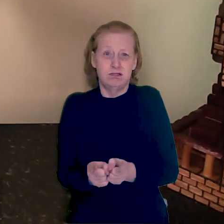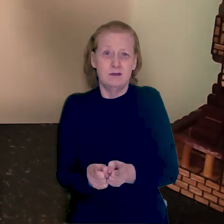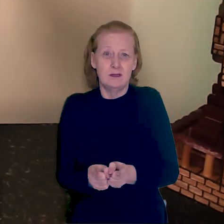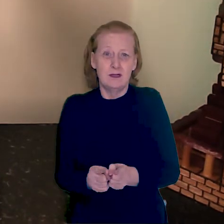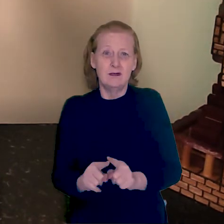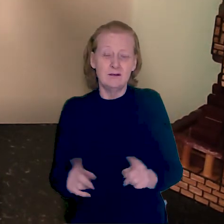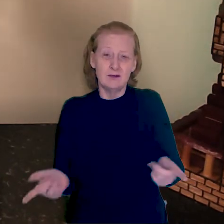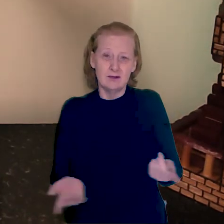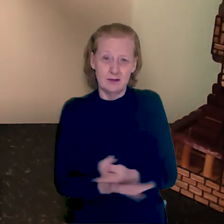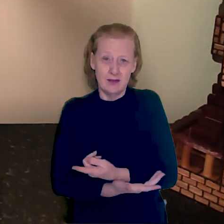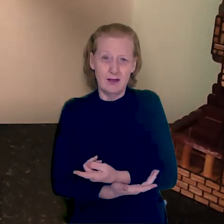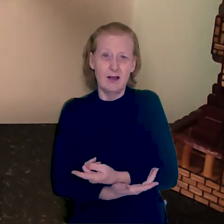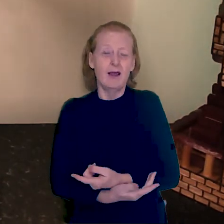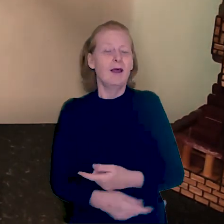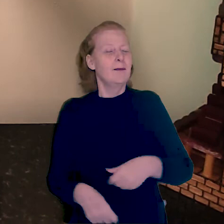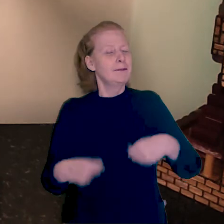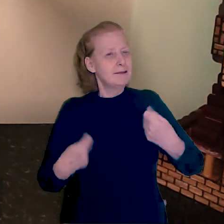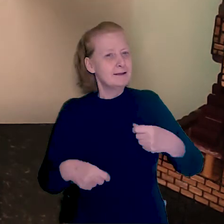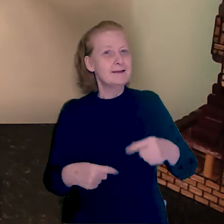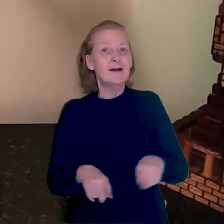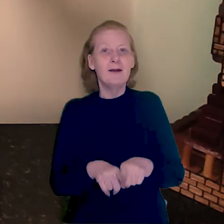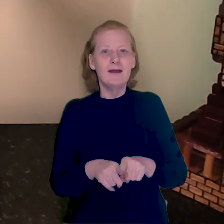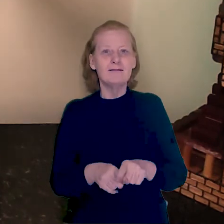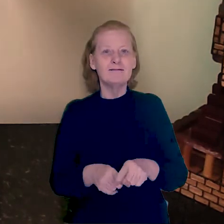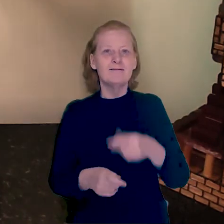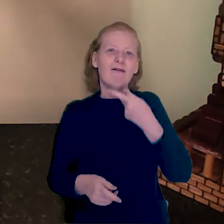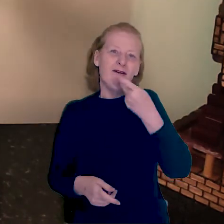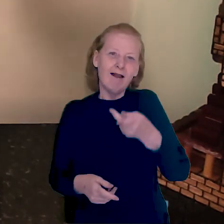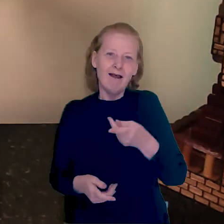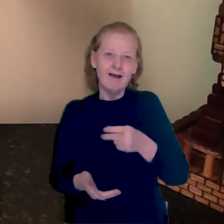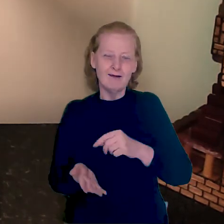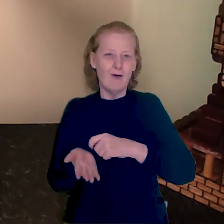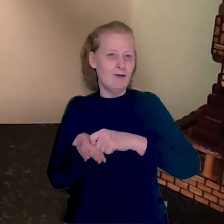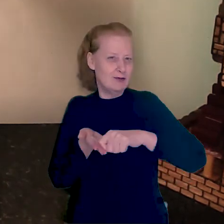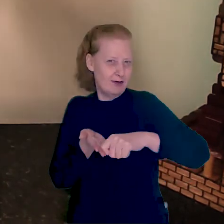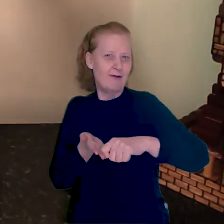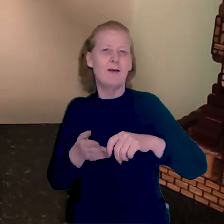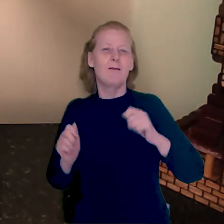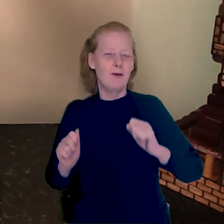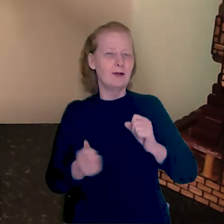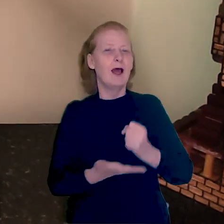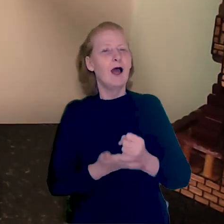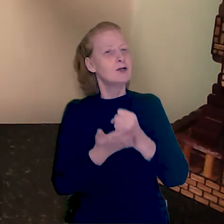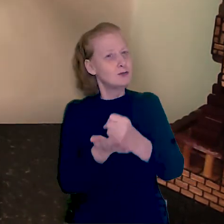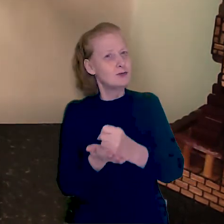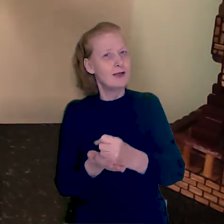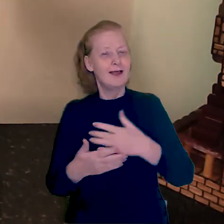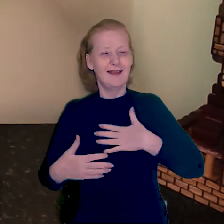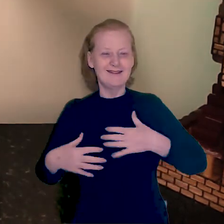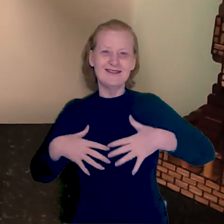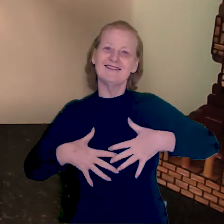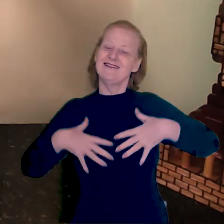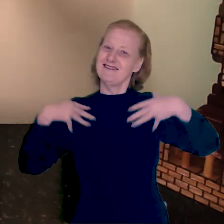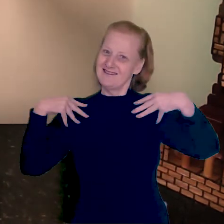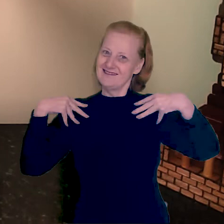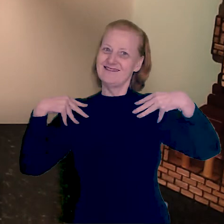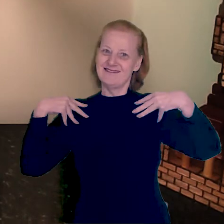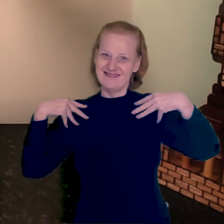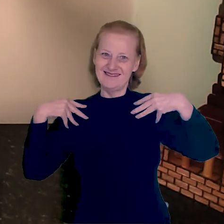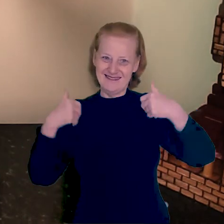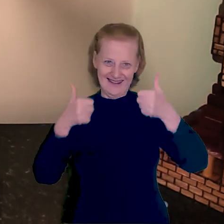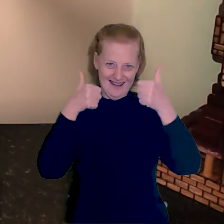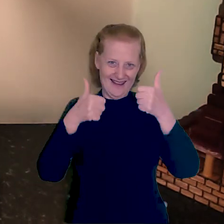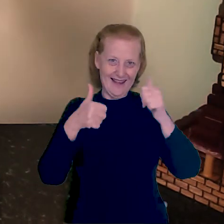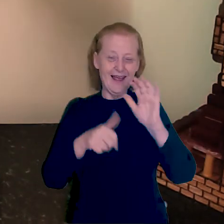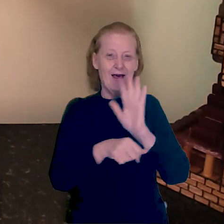com a ajuda de vocês ali, dá aquele comentário, aquele like, aquela inscrição, que ajuda muito aí, incentiva a gente a fazer mais vídeo